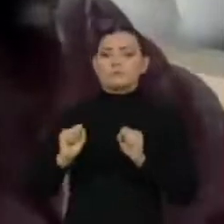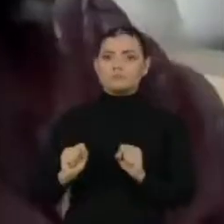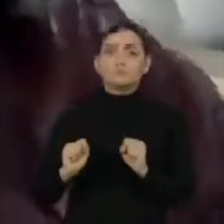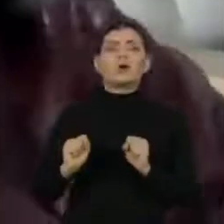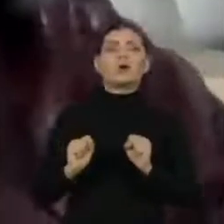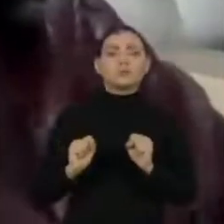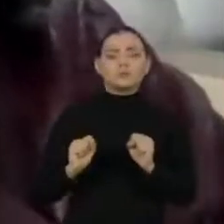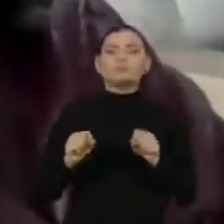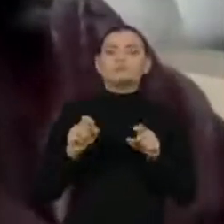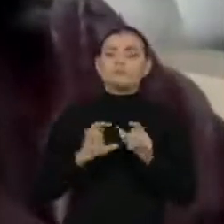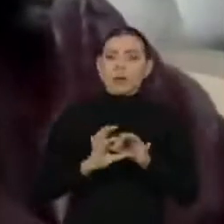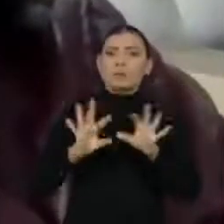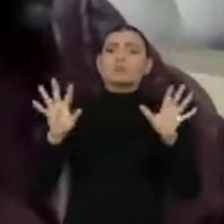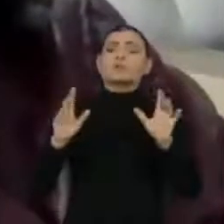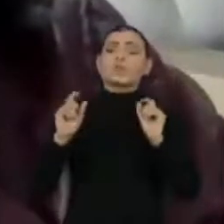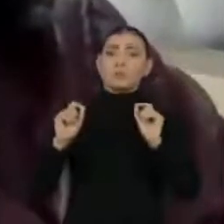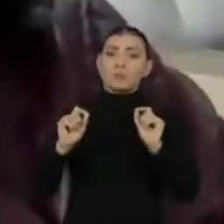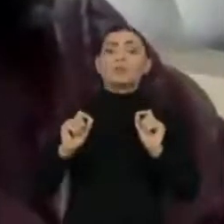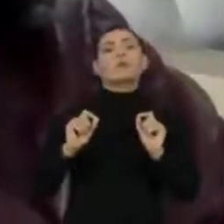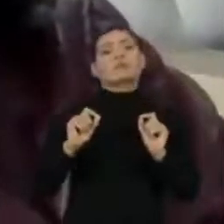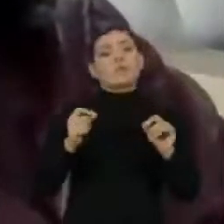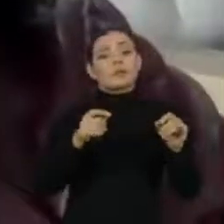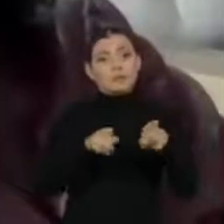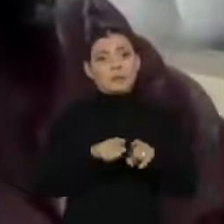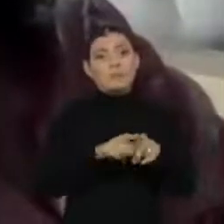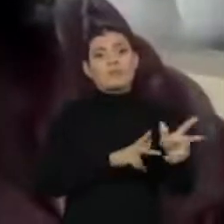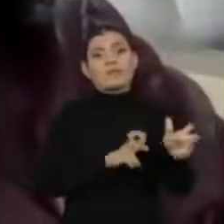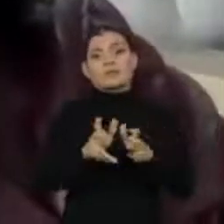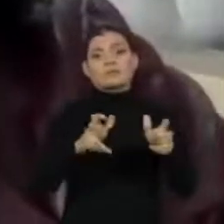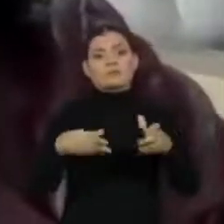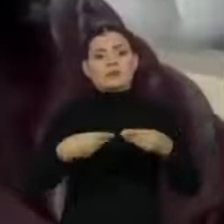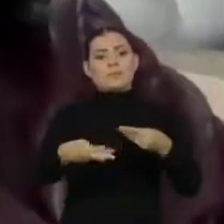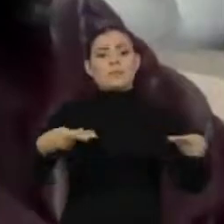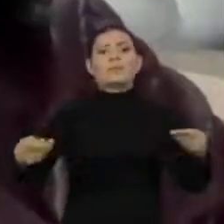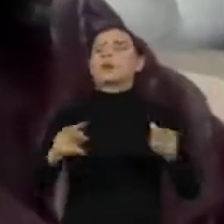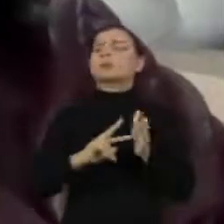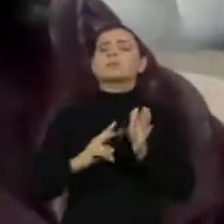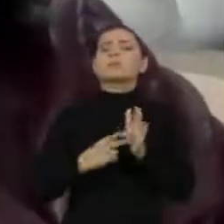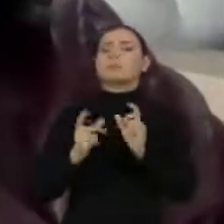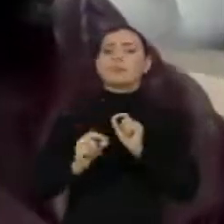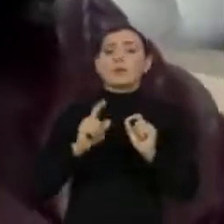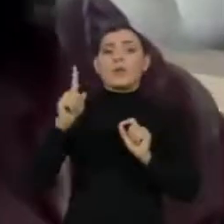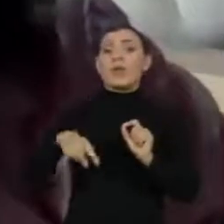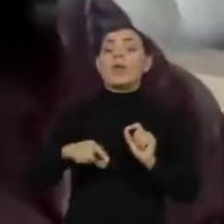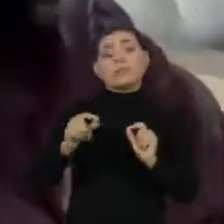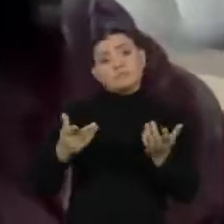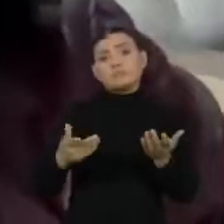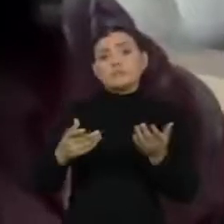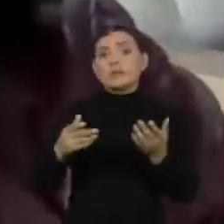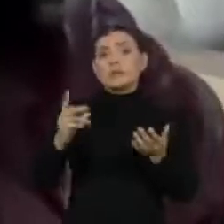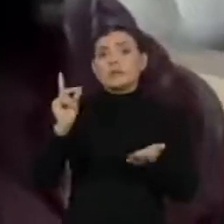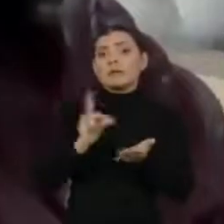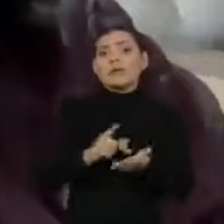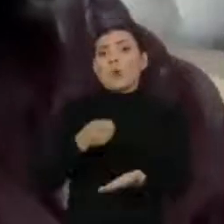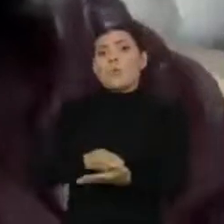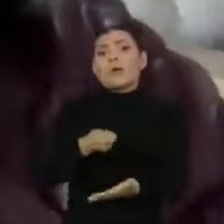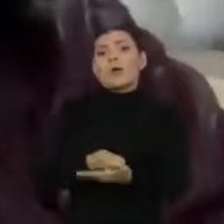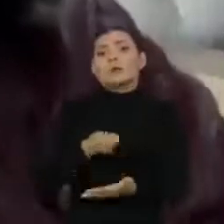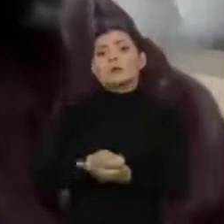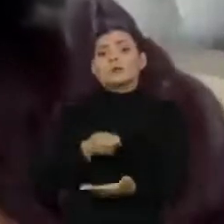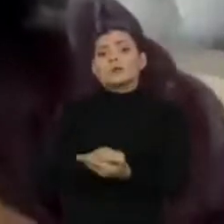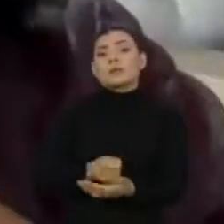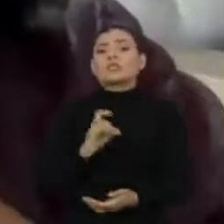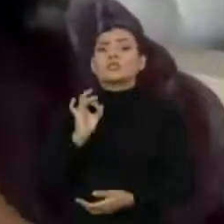compulsório e que vai possibilitar o acesso à vacina, né? O que seria isso? É uma quebra da obrigatoriedade